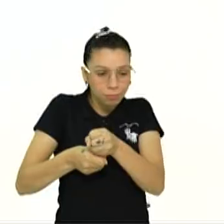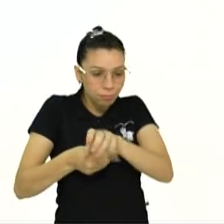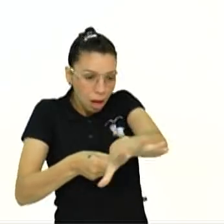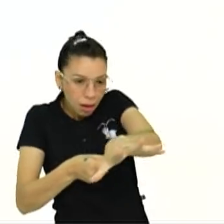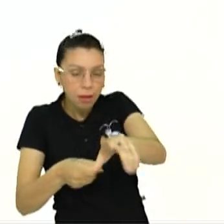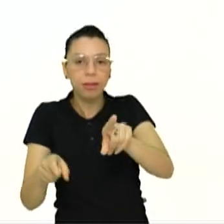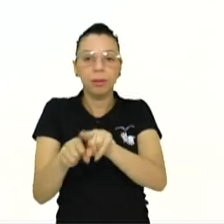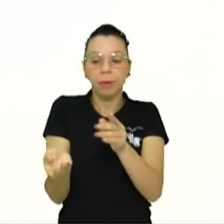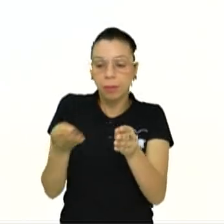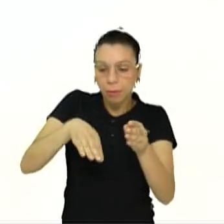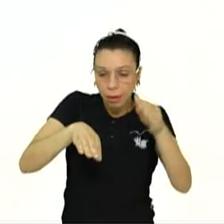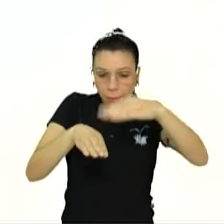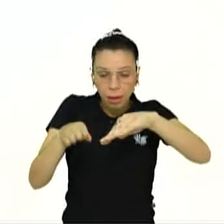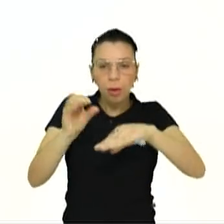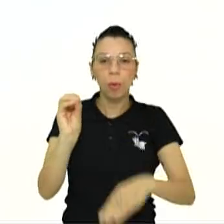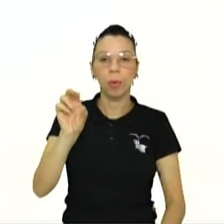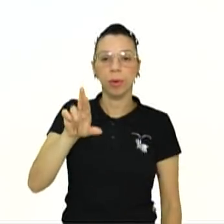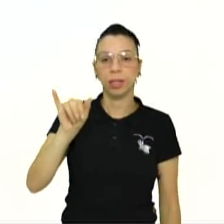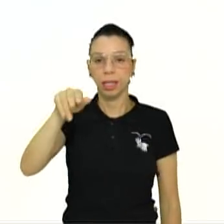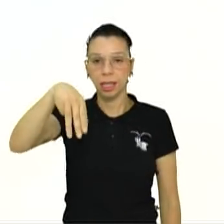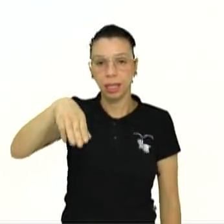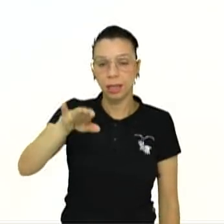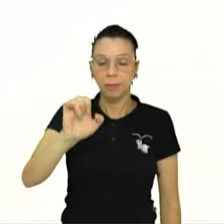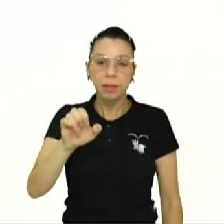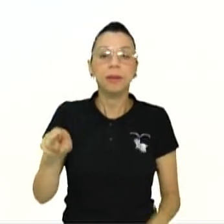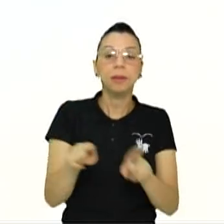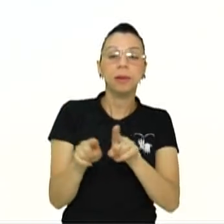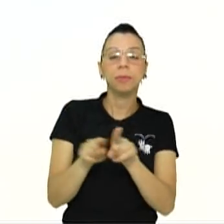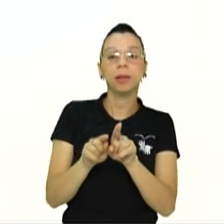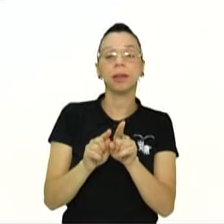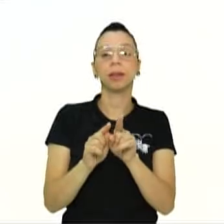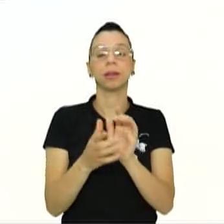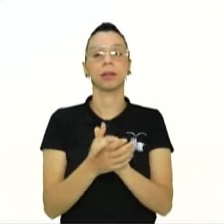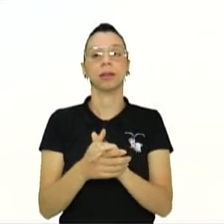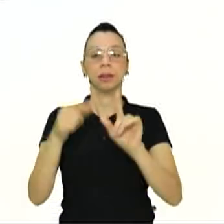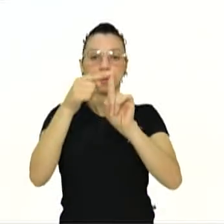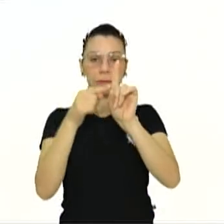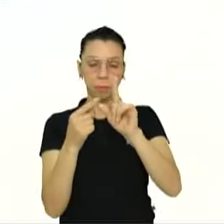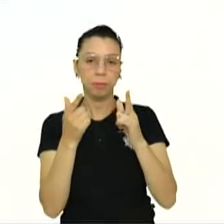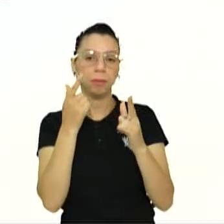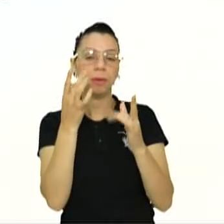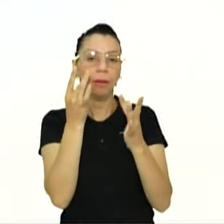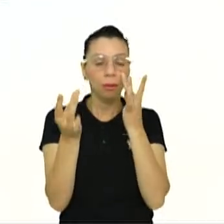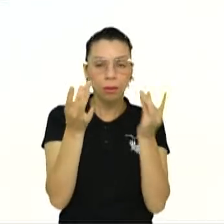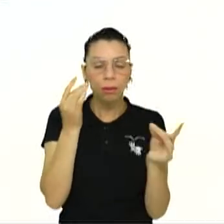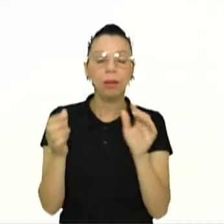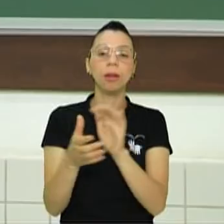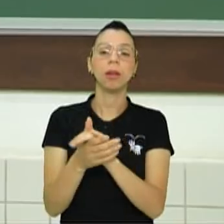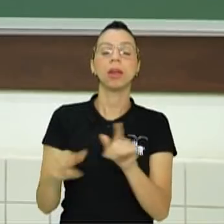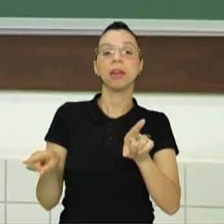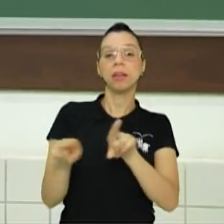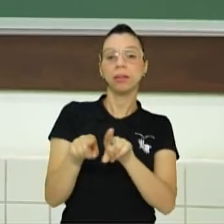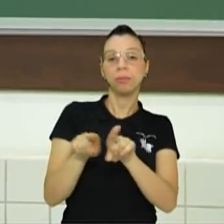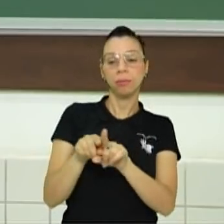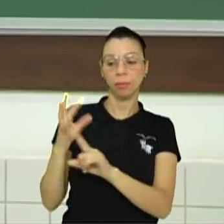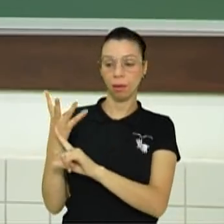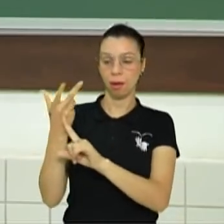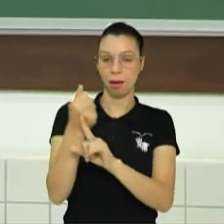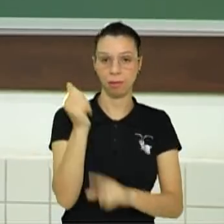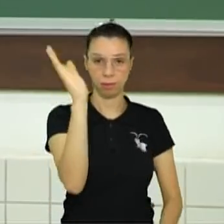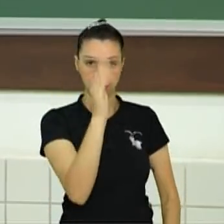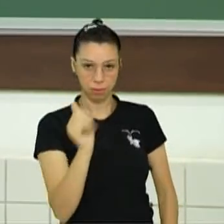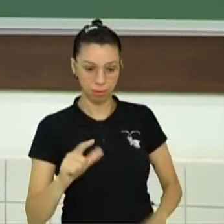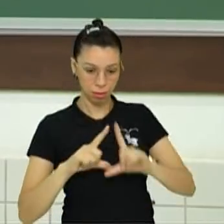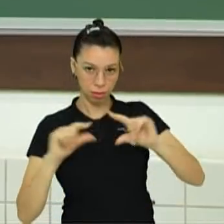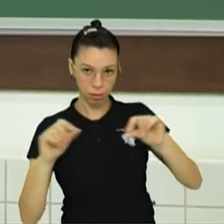e estilos teatrais e a arte nipo-brasileira. Então vamos começar com o desenho